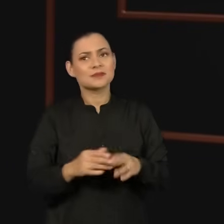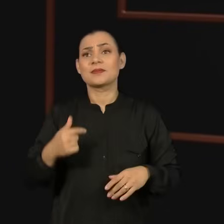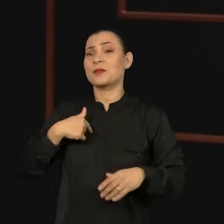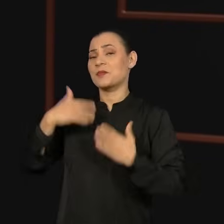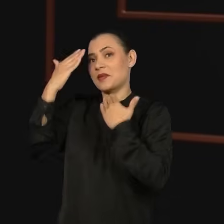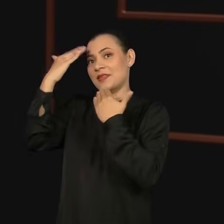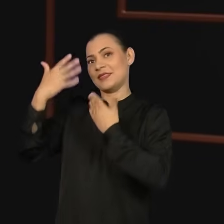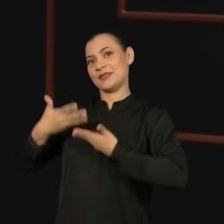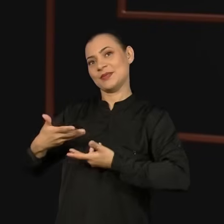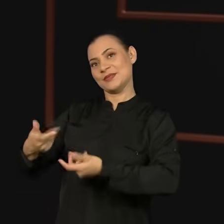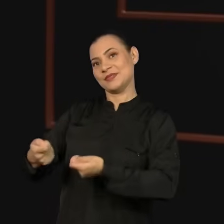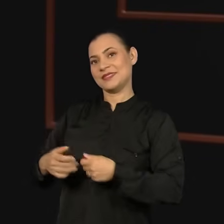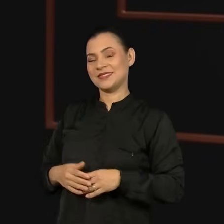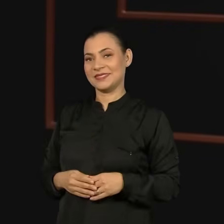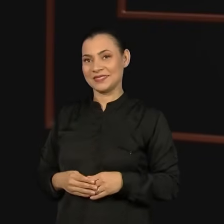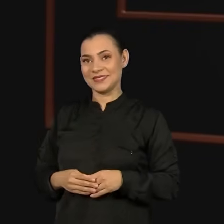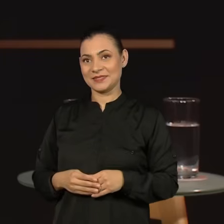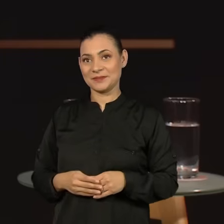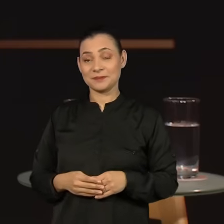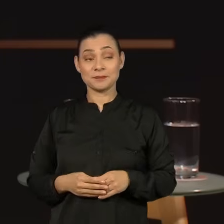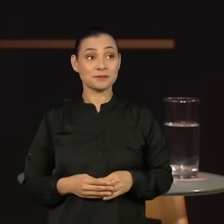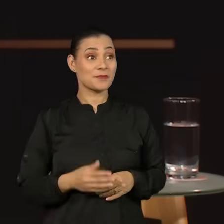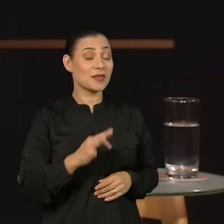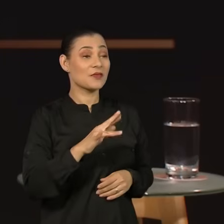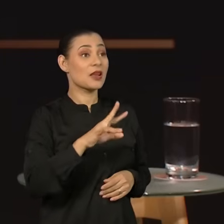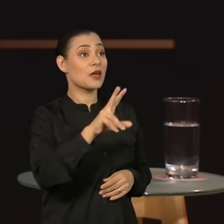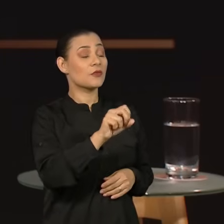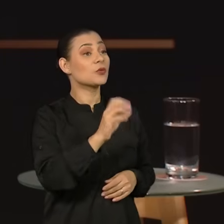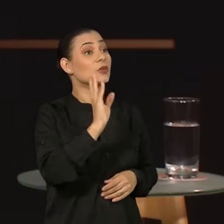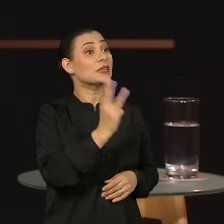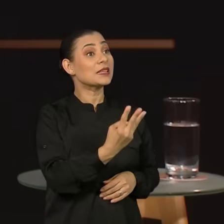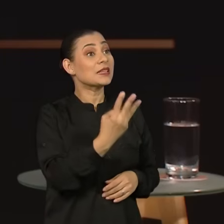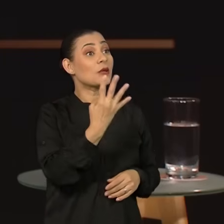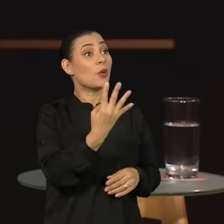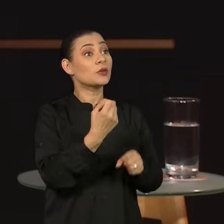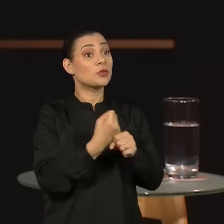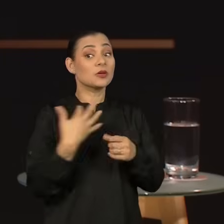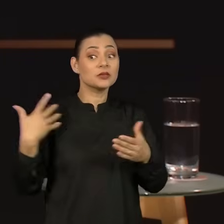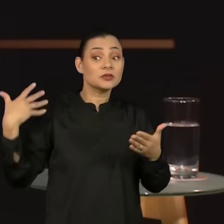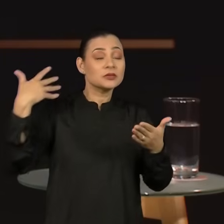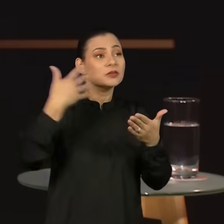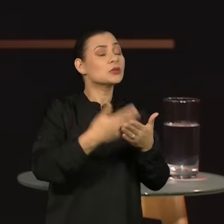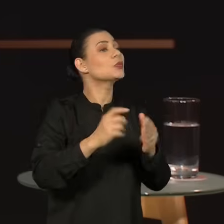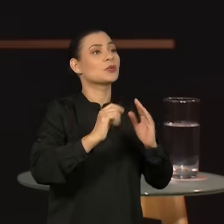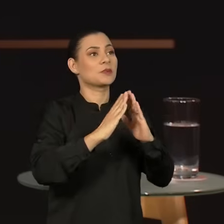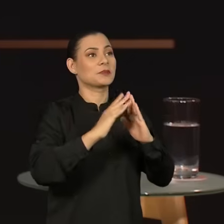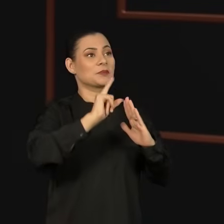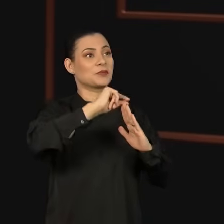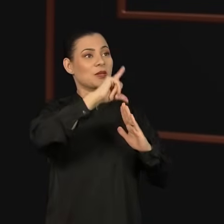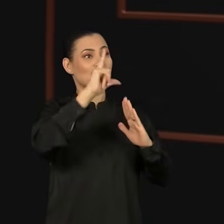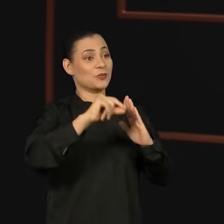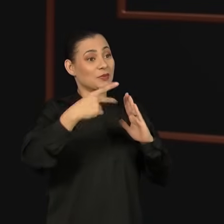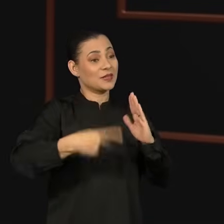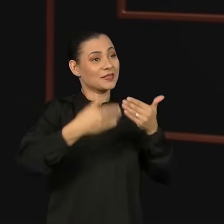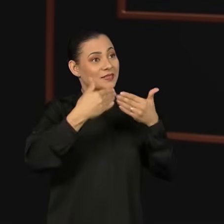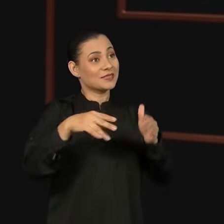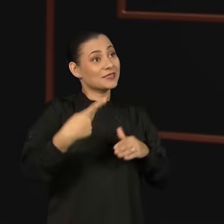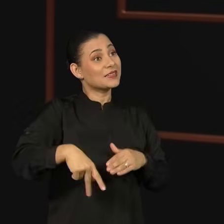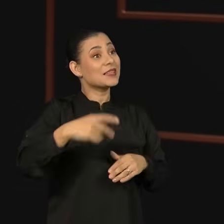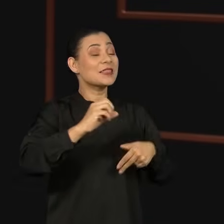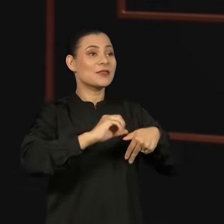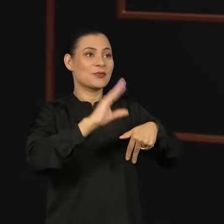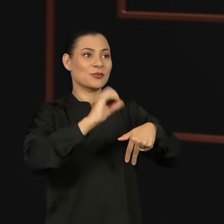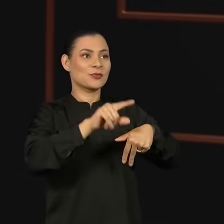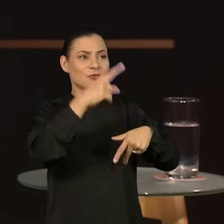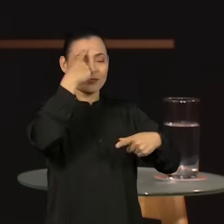agradeço o convite. Flávio, 34 anos depois da estreia do Mundo da Lua aqui na TV Cultura, a sua